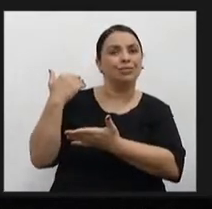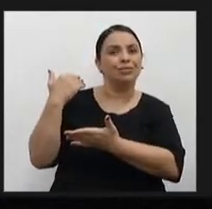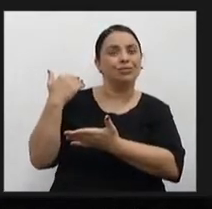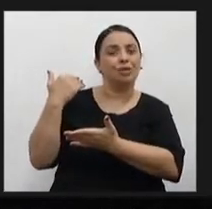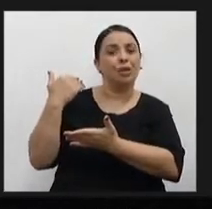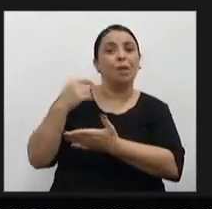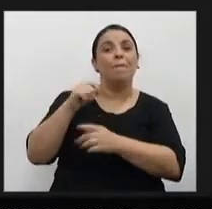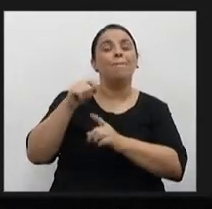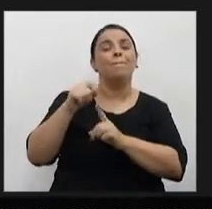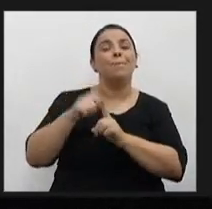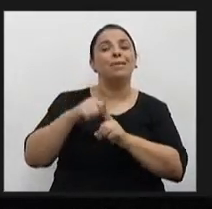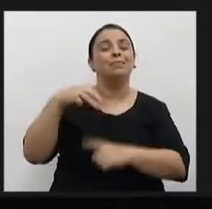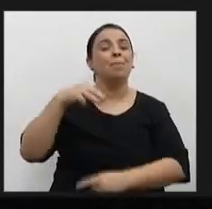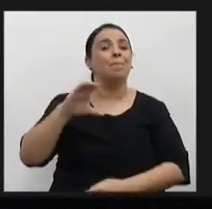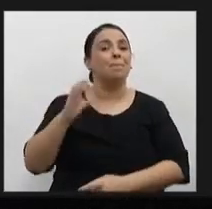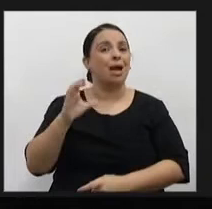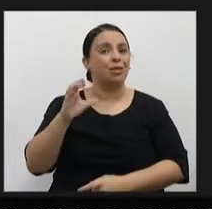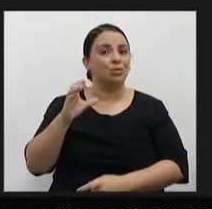e que fala assim: